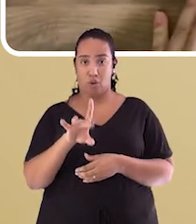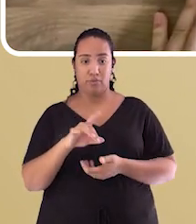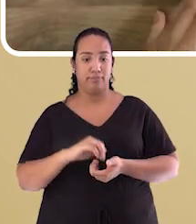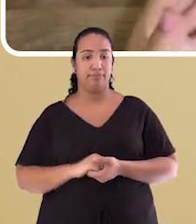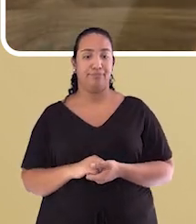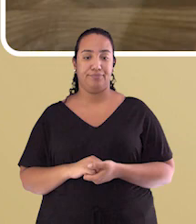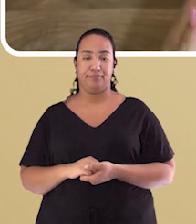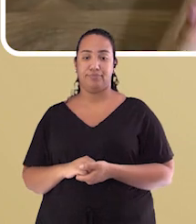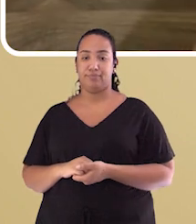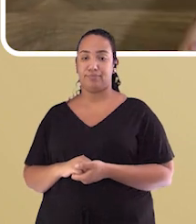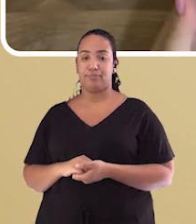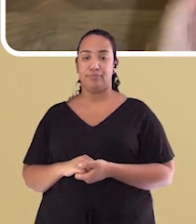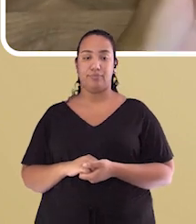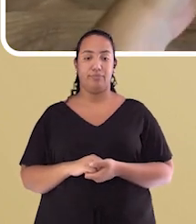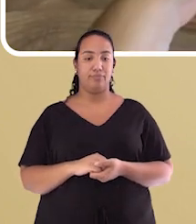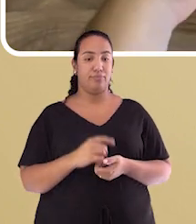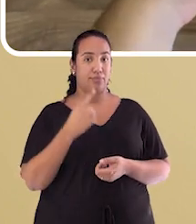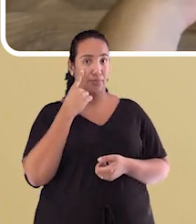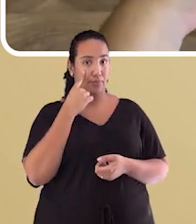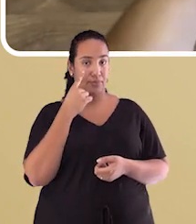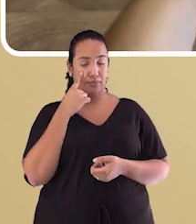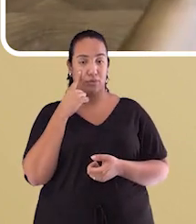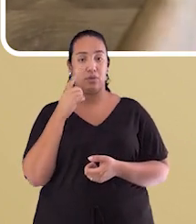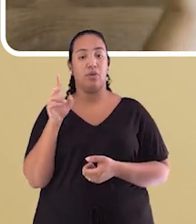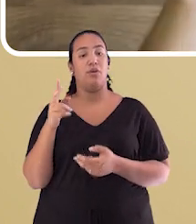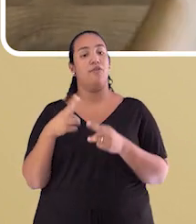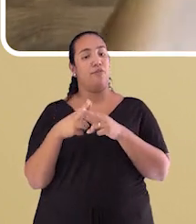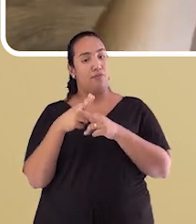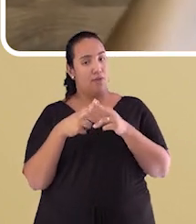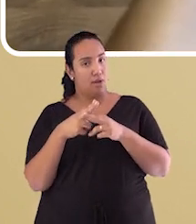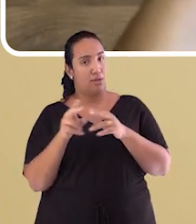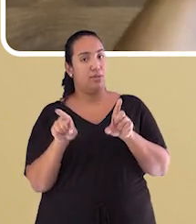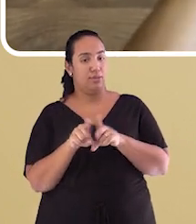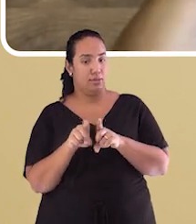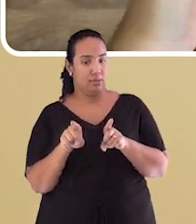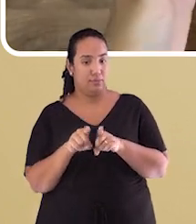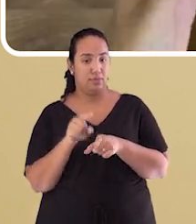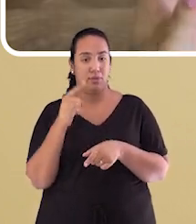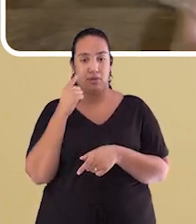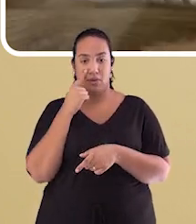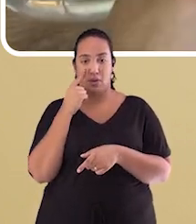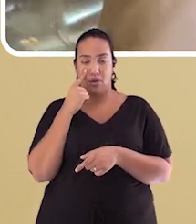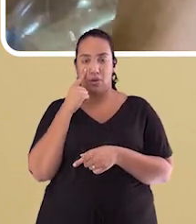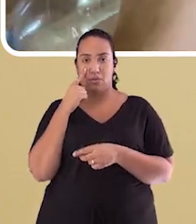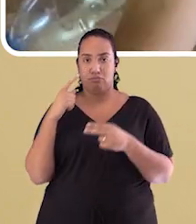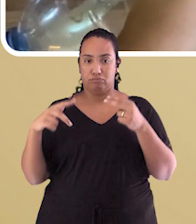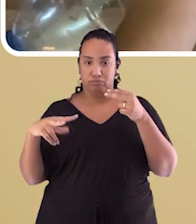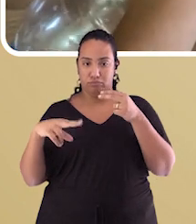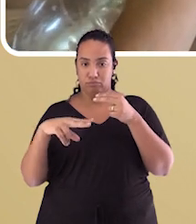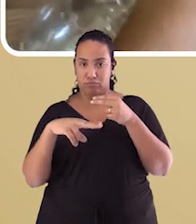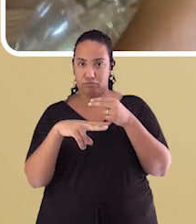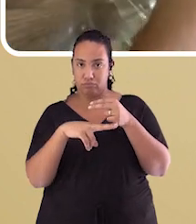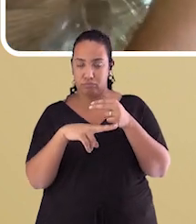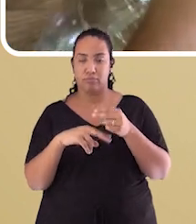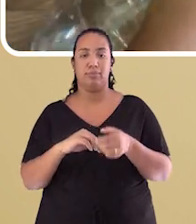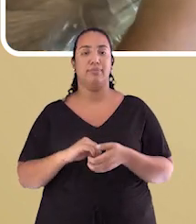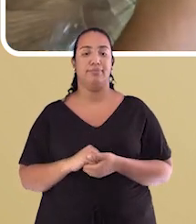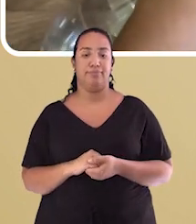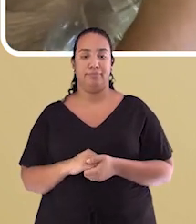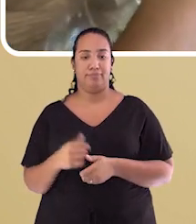baixo. Usar da mesma maneira a faquinha e fazer o recorte só nessa partezinha de